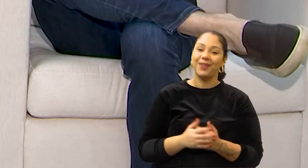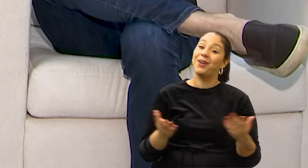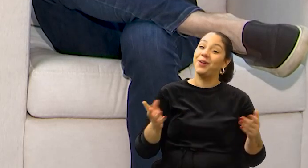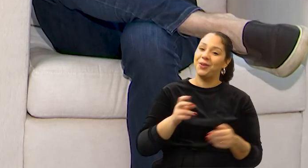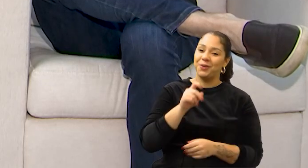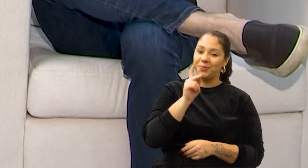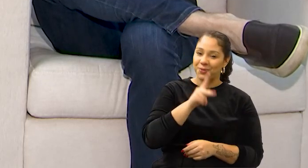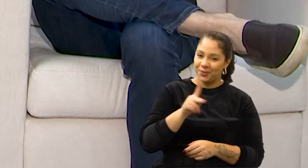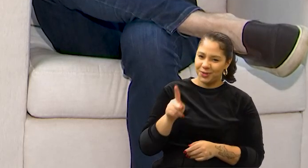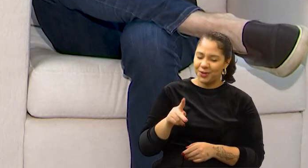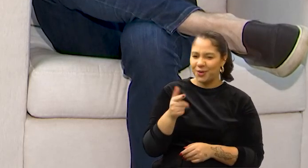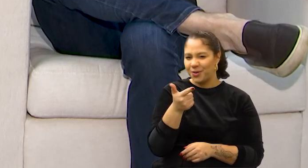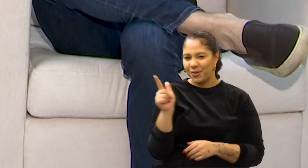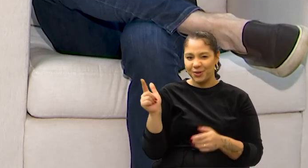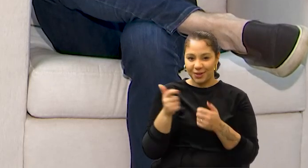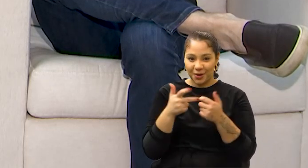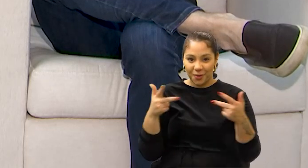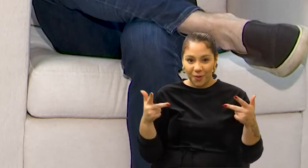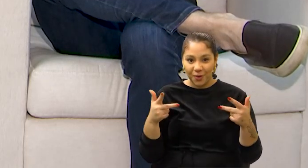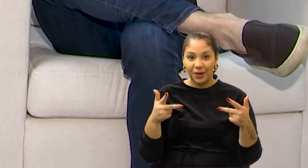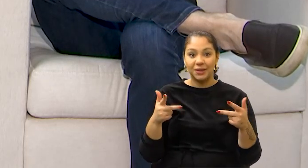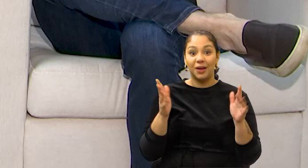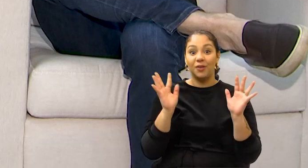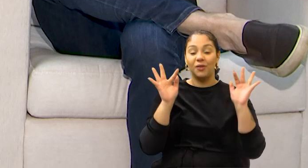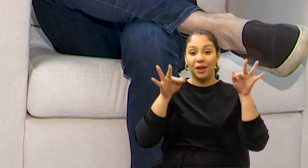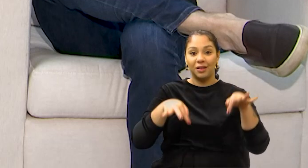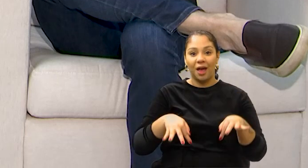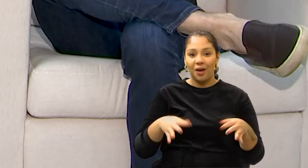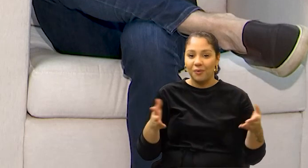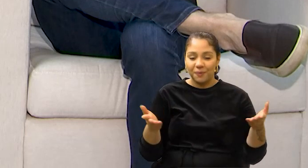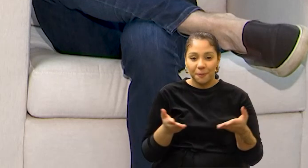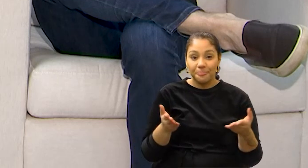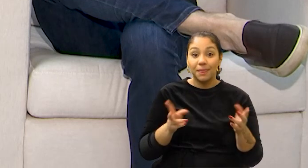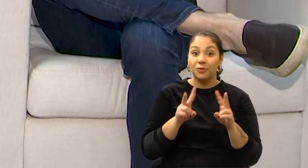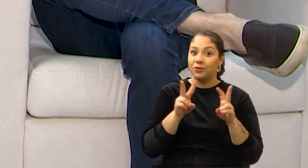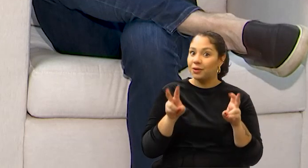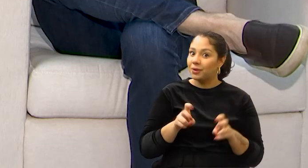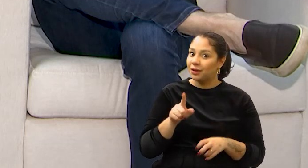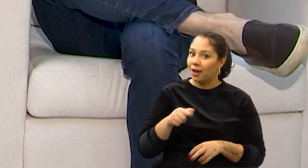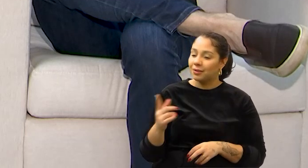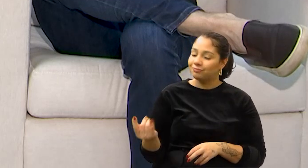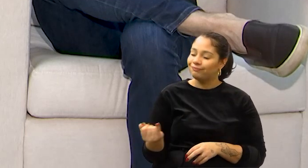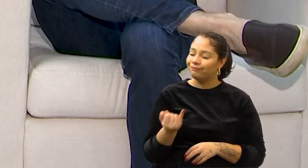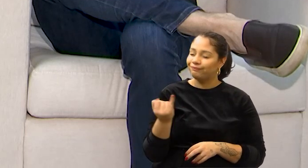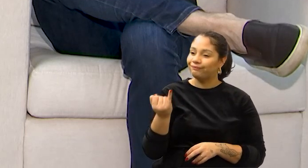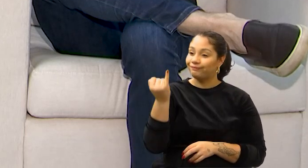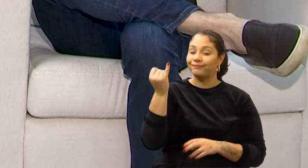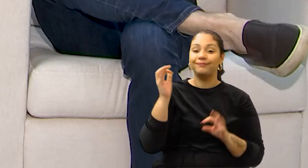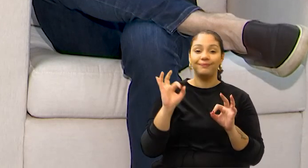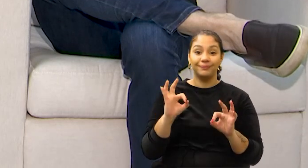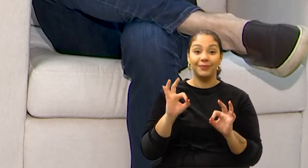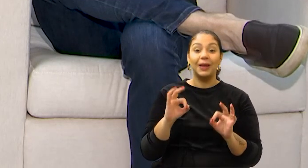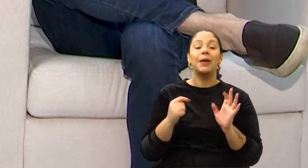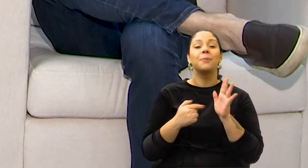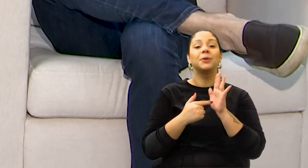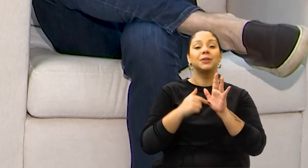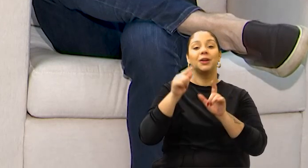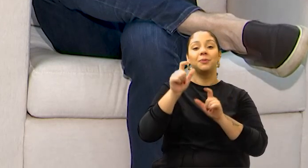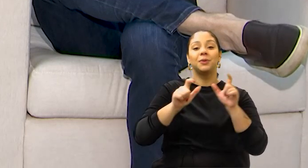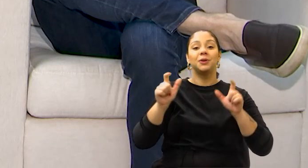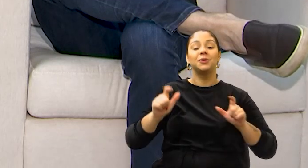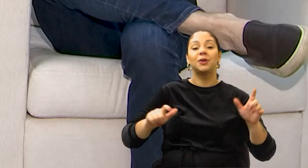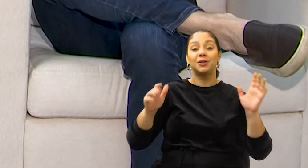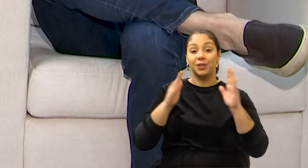bom professor é mais alguma coisa suas considerações finais a respeito desse tema tão importante